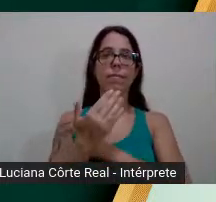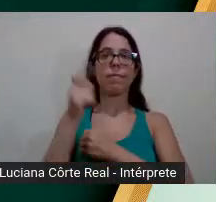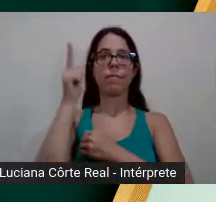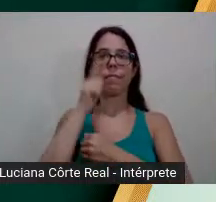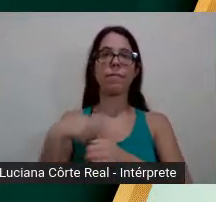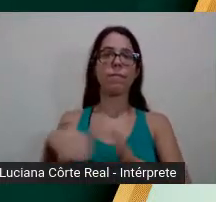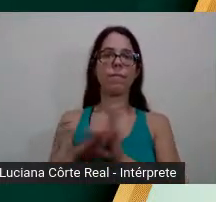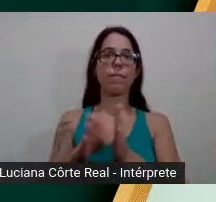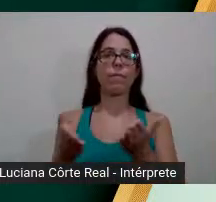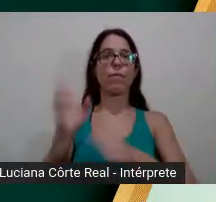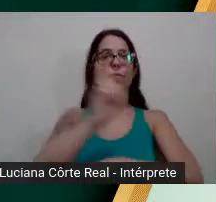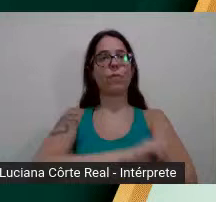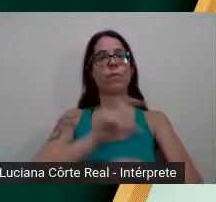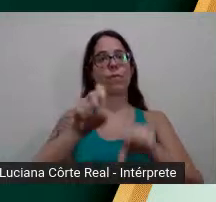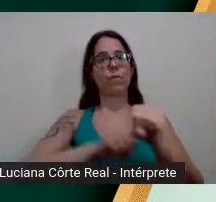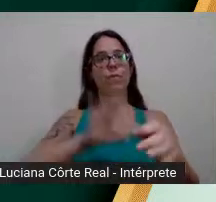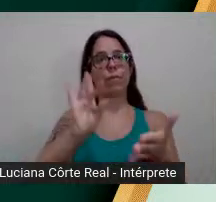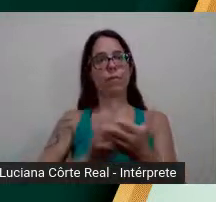hoje.